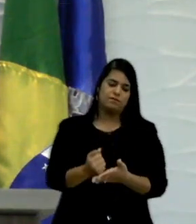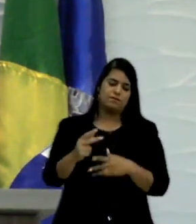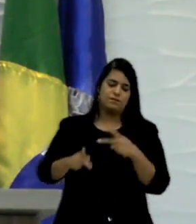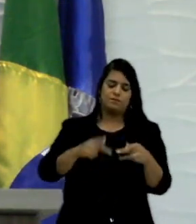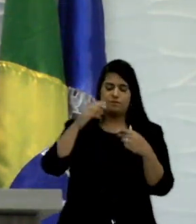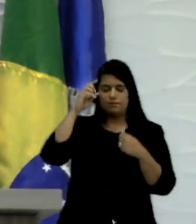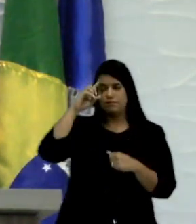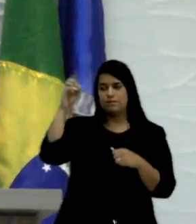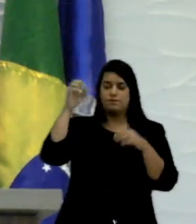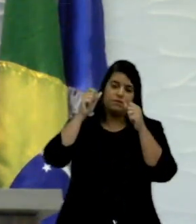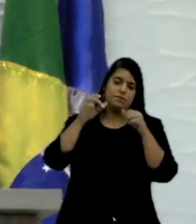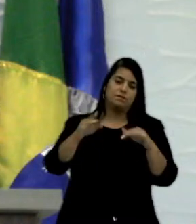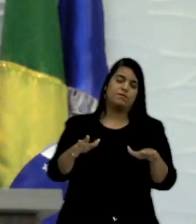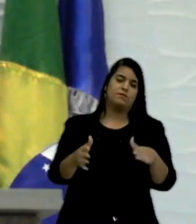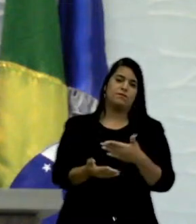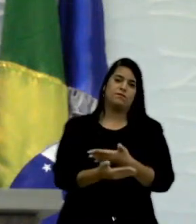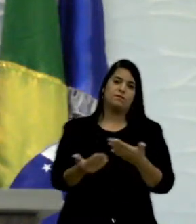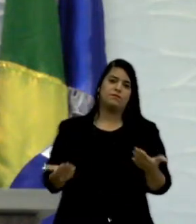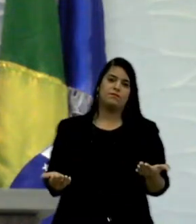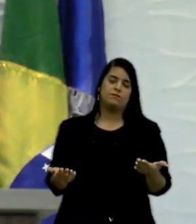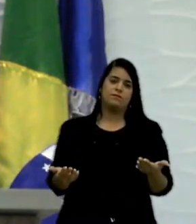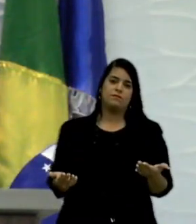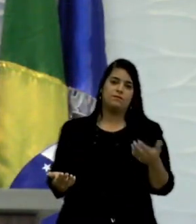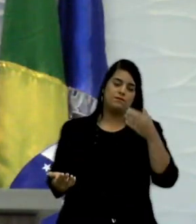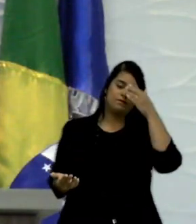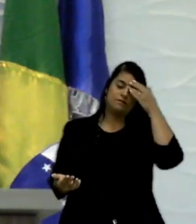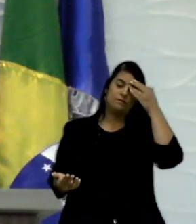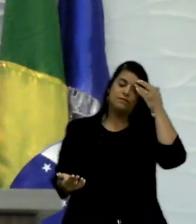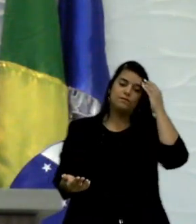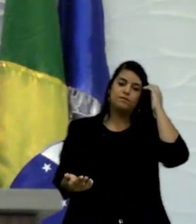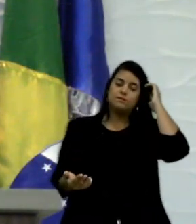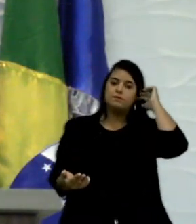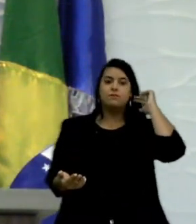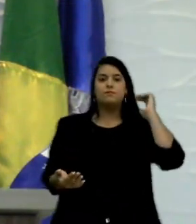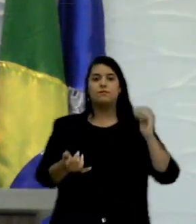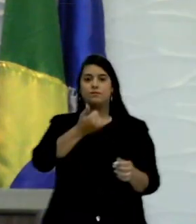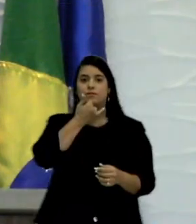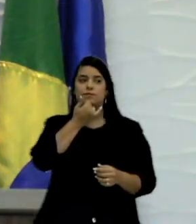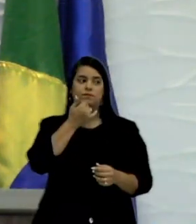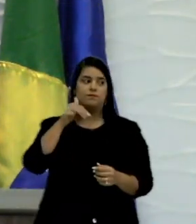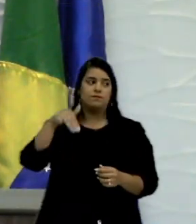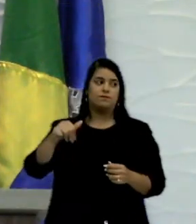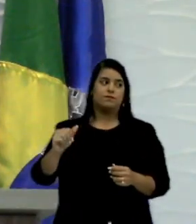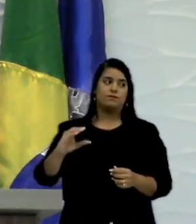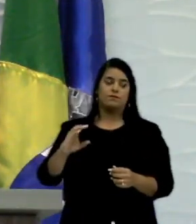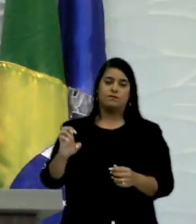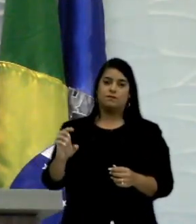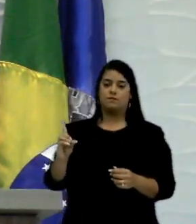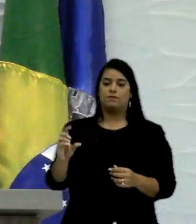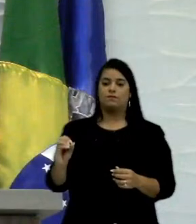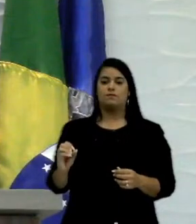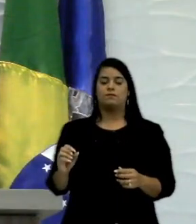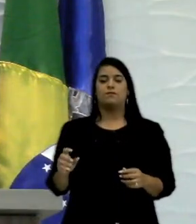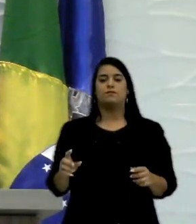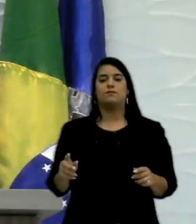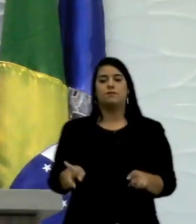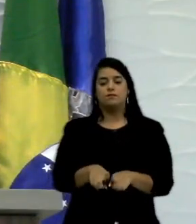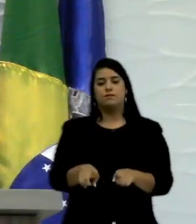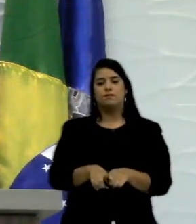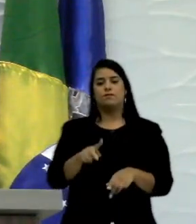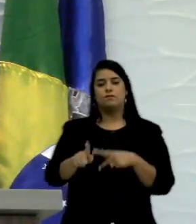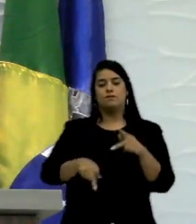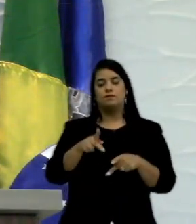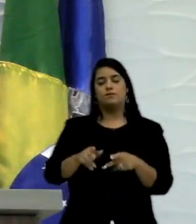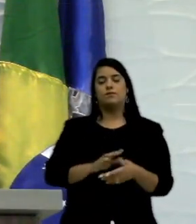abençoe cada um. Obrigado aí também a vocês, José, Deus abençoe, Dona Macedo, desculpa, Dona Macedo aí, e também aí a toda a população, e principalmente a Raimundo da